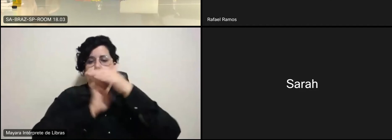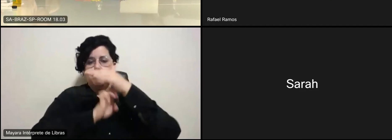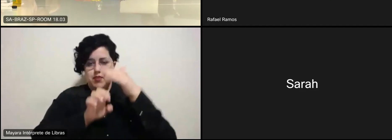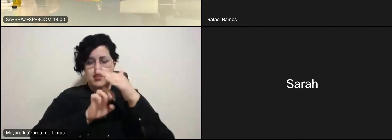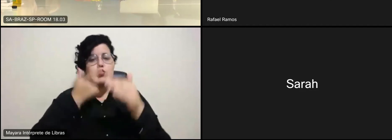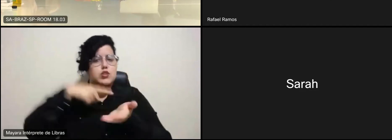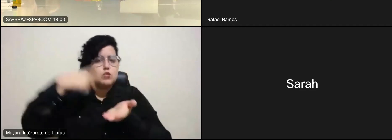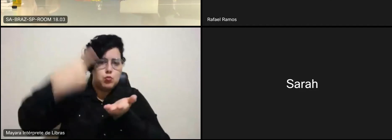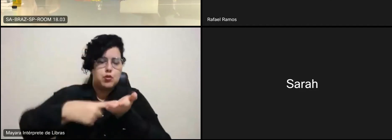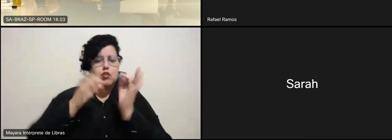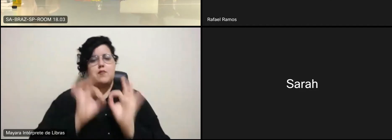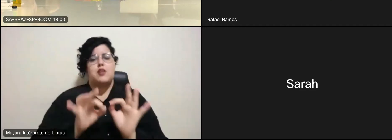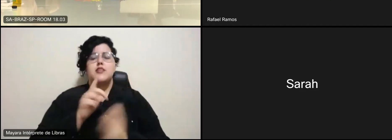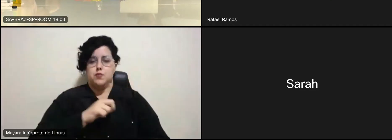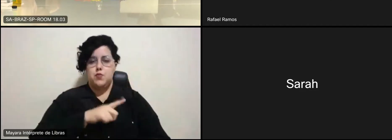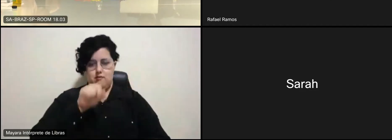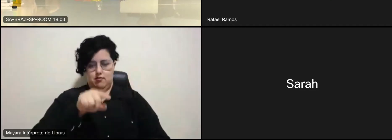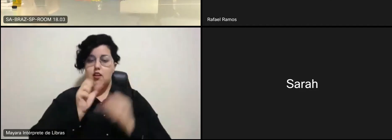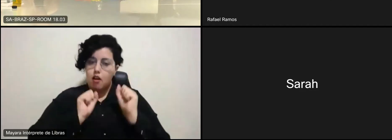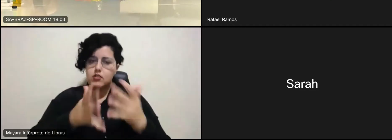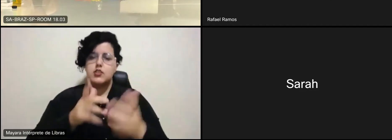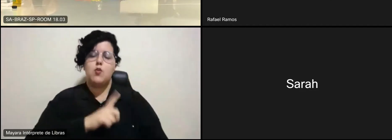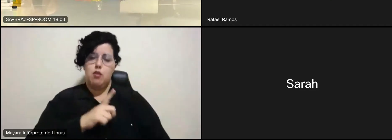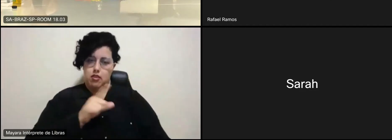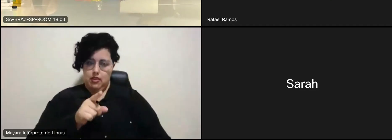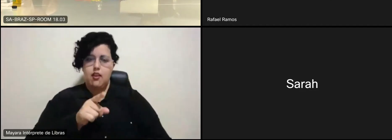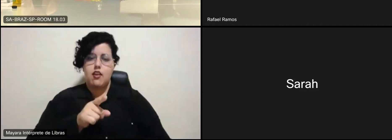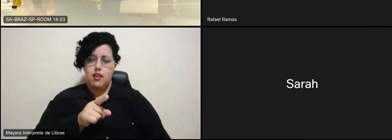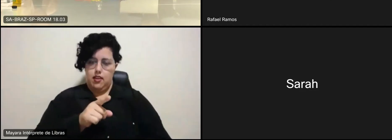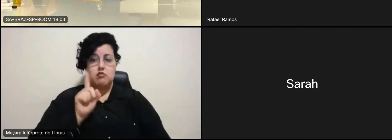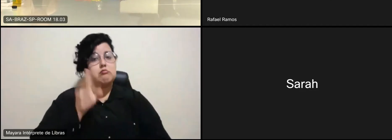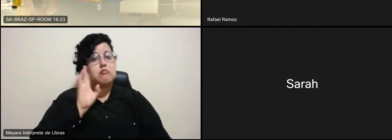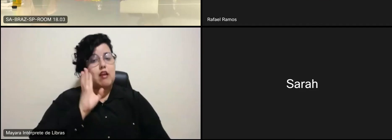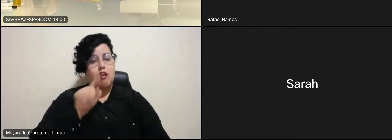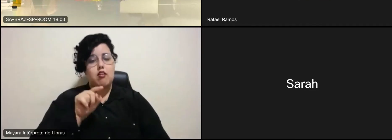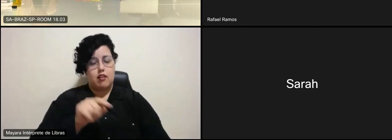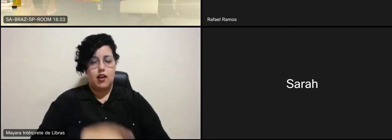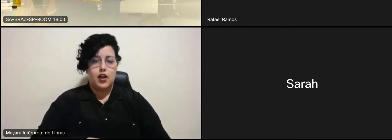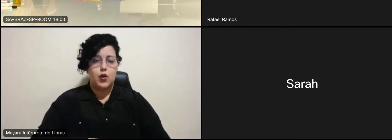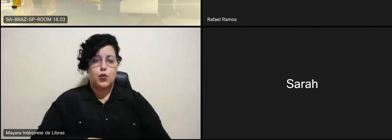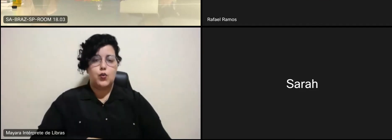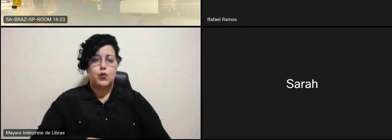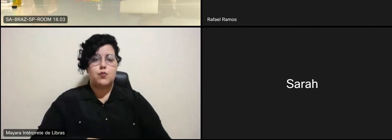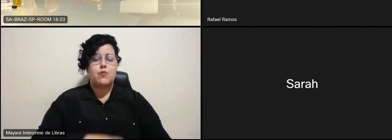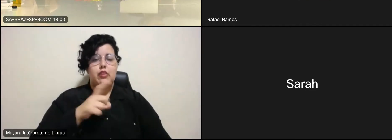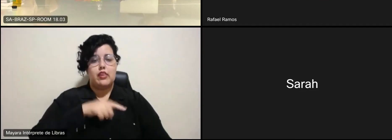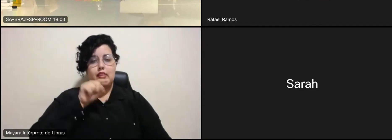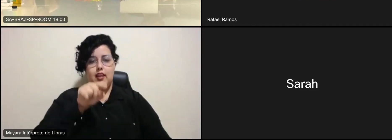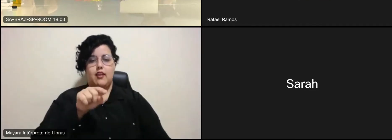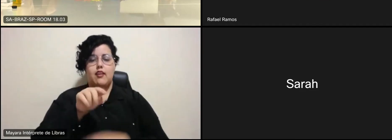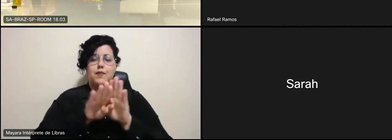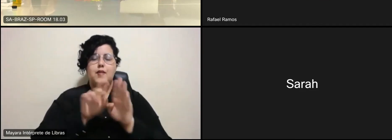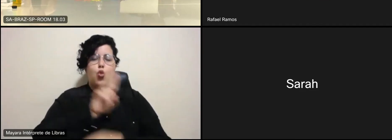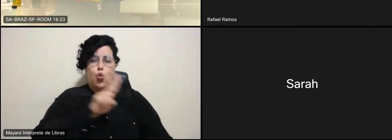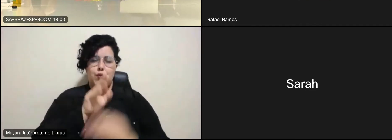comprometerem com essa ação. E no final a gente entregou um trabalho super legal em junho. esse abrigo, chama Casa Neon. Se